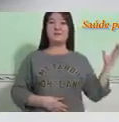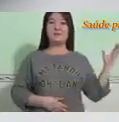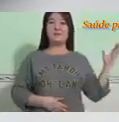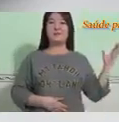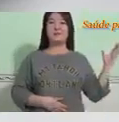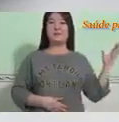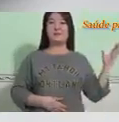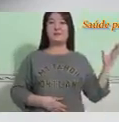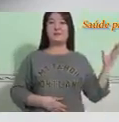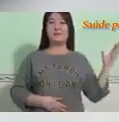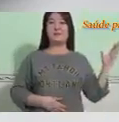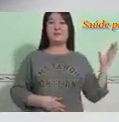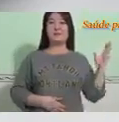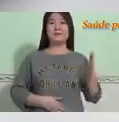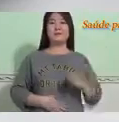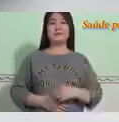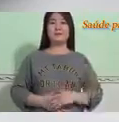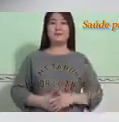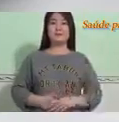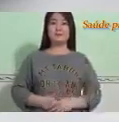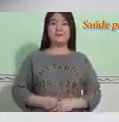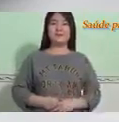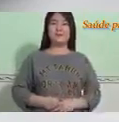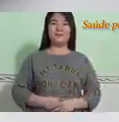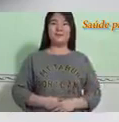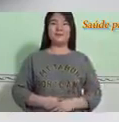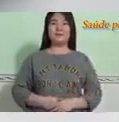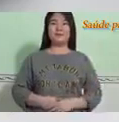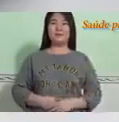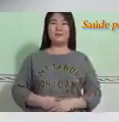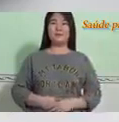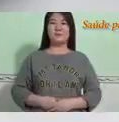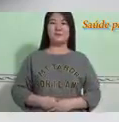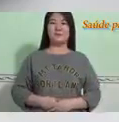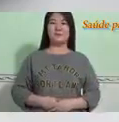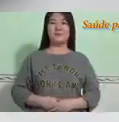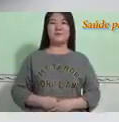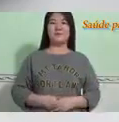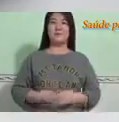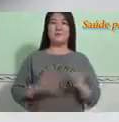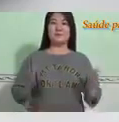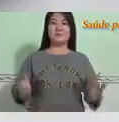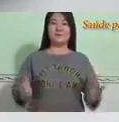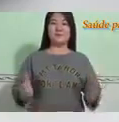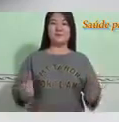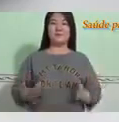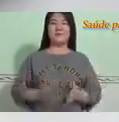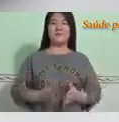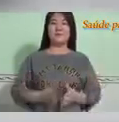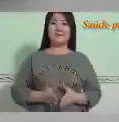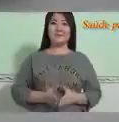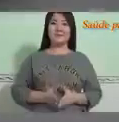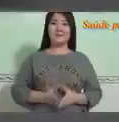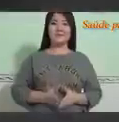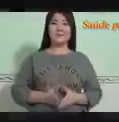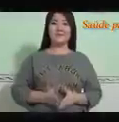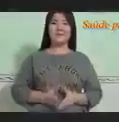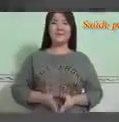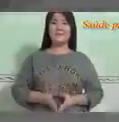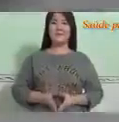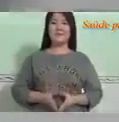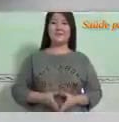FORAMANALISADOS22 estudos que traziam informações sobre o coronavírus responsável PLOSARS, síndrome